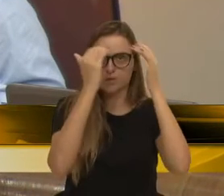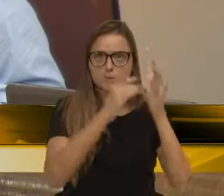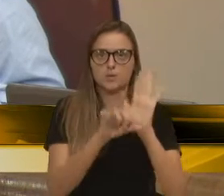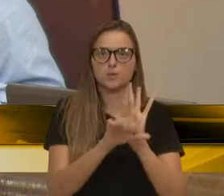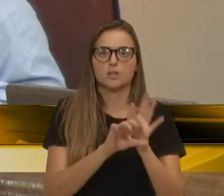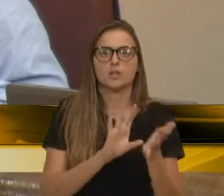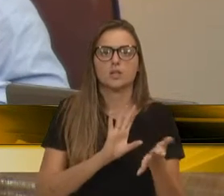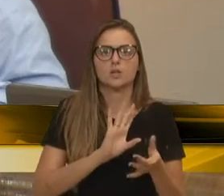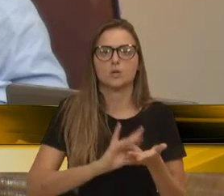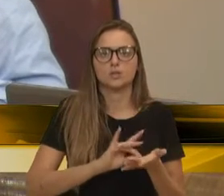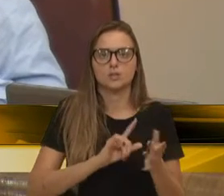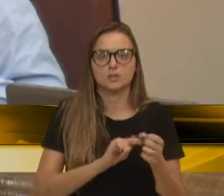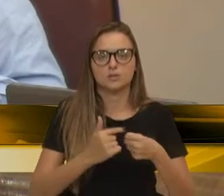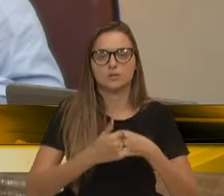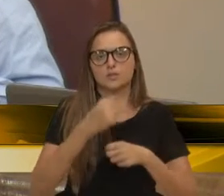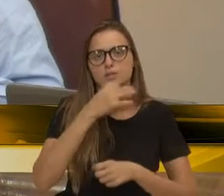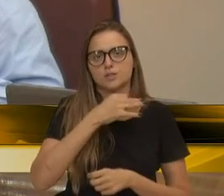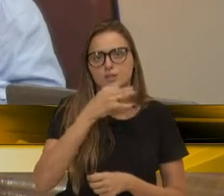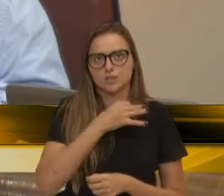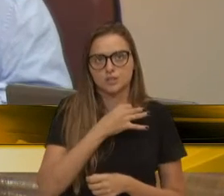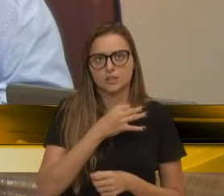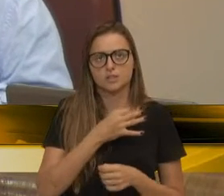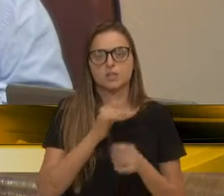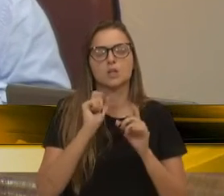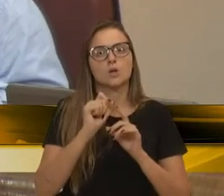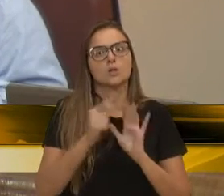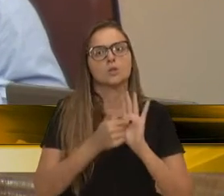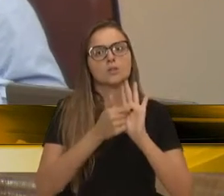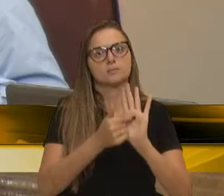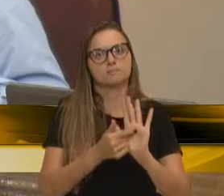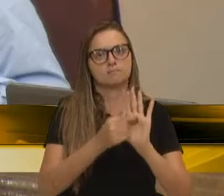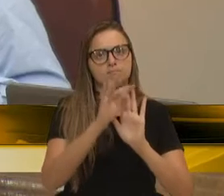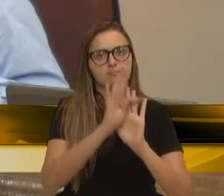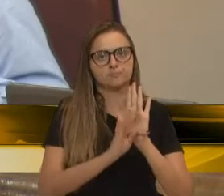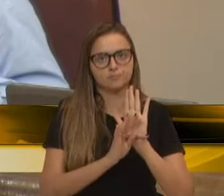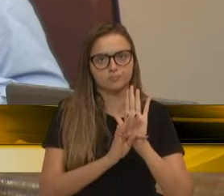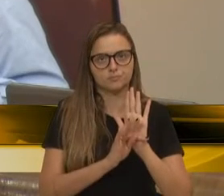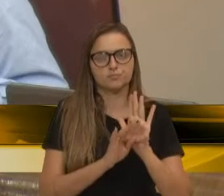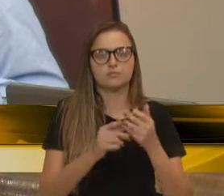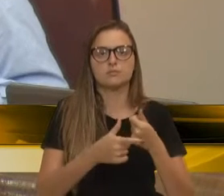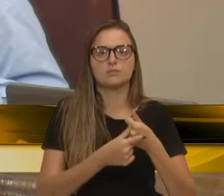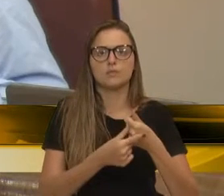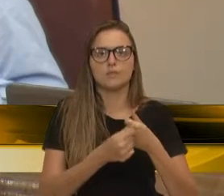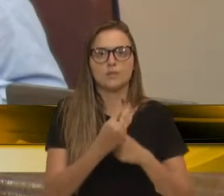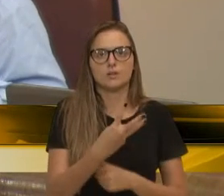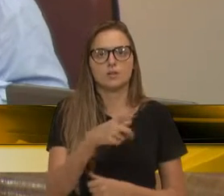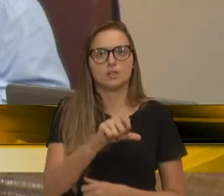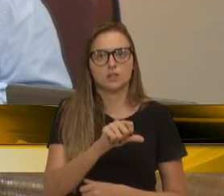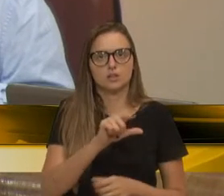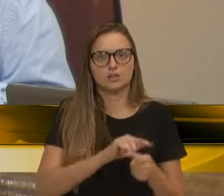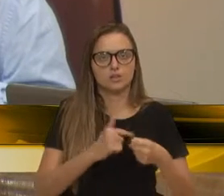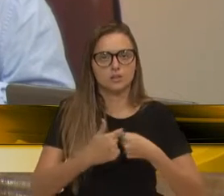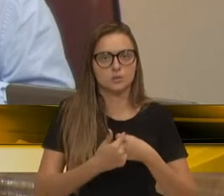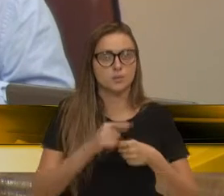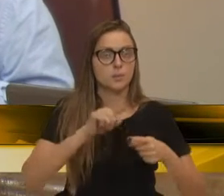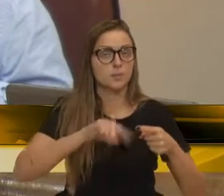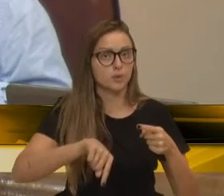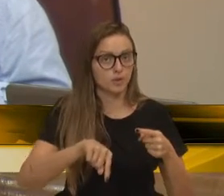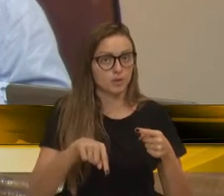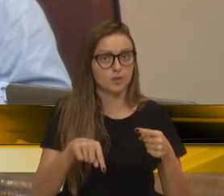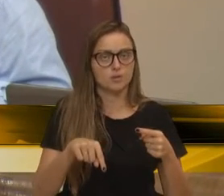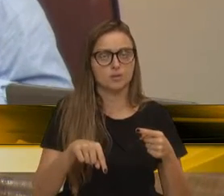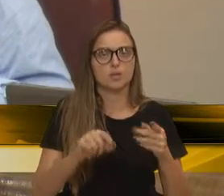de caxias do sul especificamente os seguintes dispositivos desse texto artigo 39 ao município é vedado